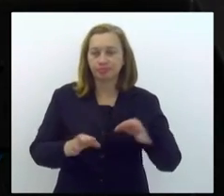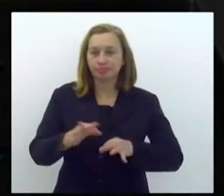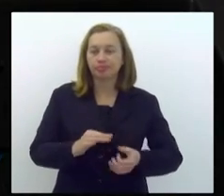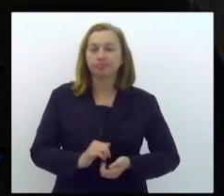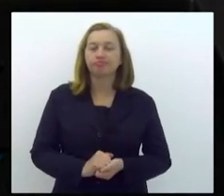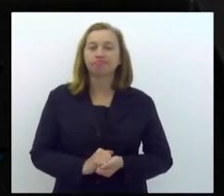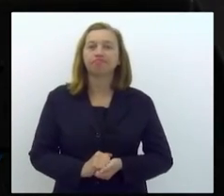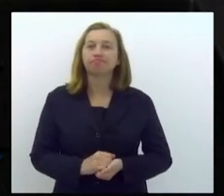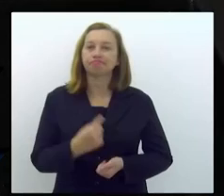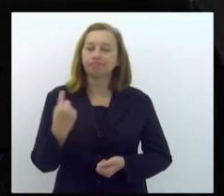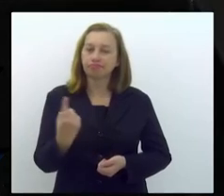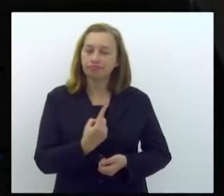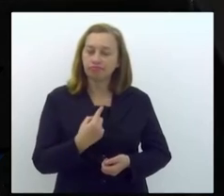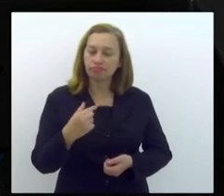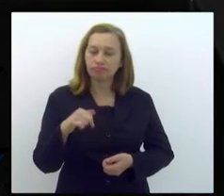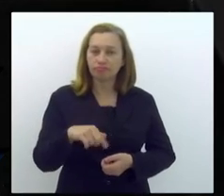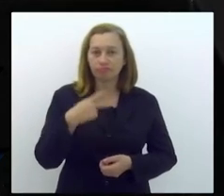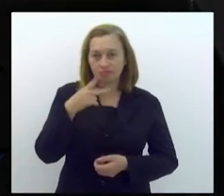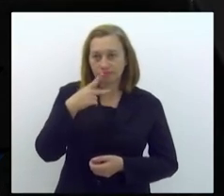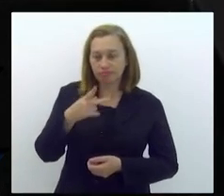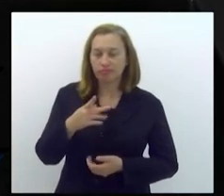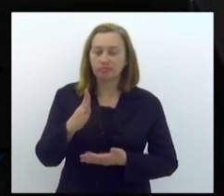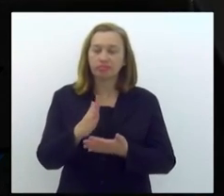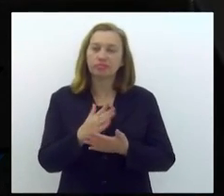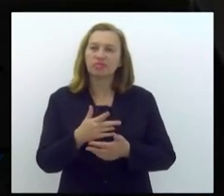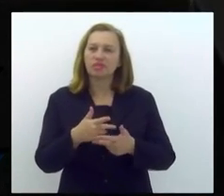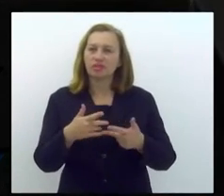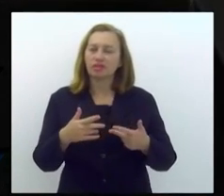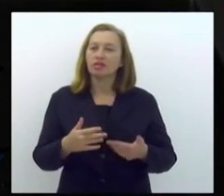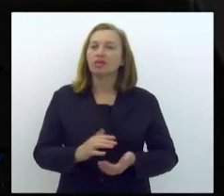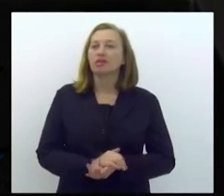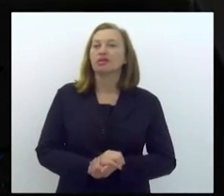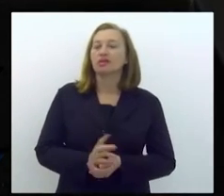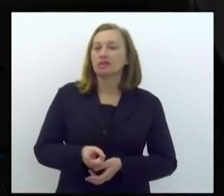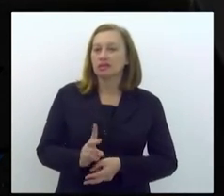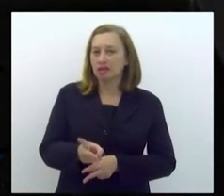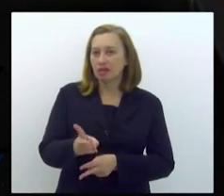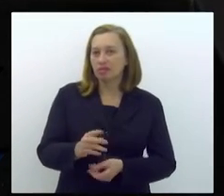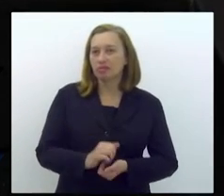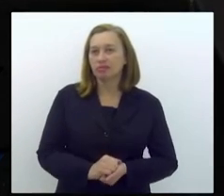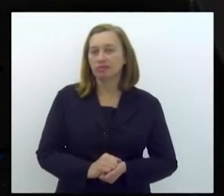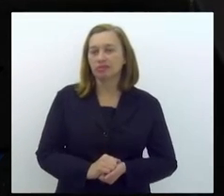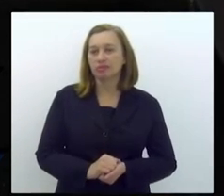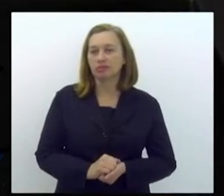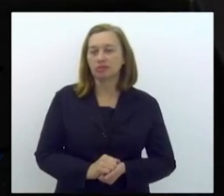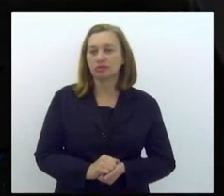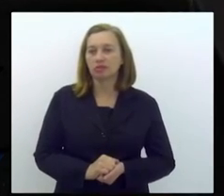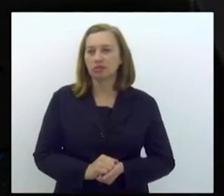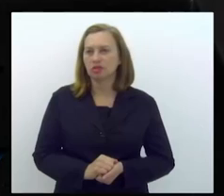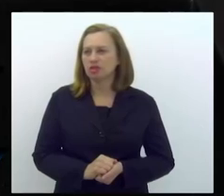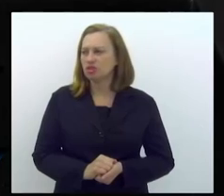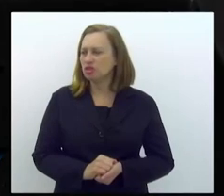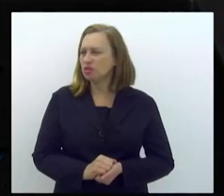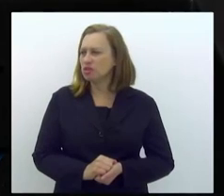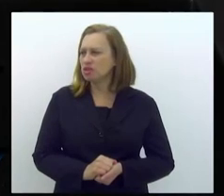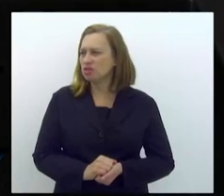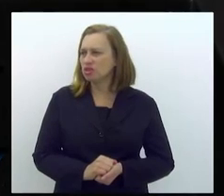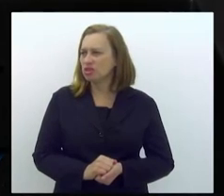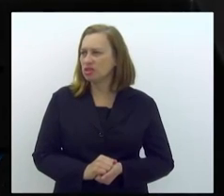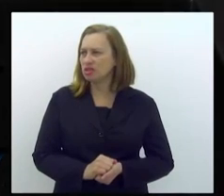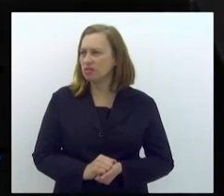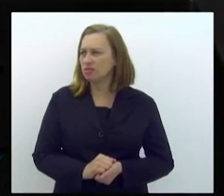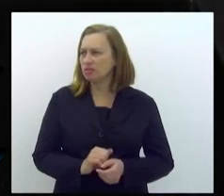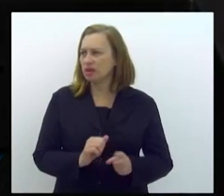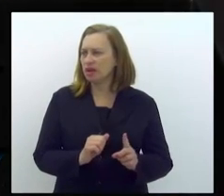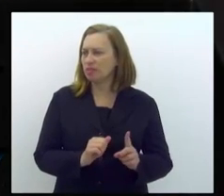quando nós aqui falamos várias vezes da existência de um genocídio sobre os jovens negros alguns